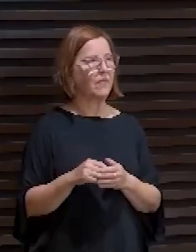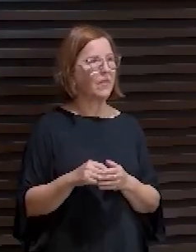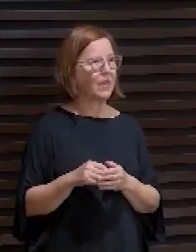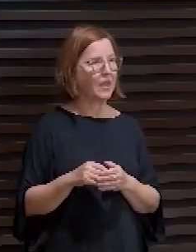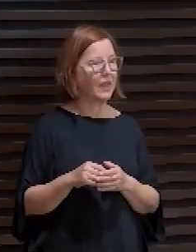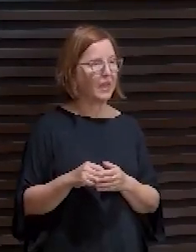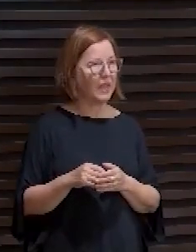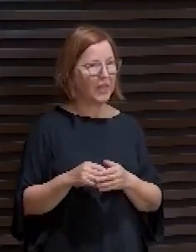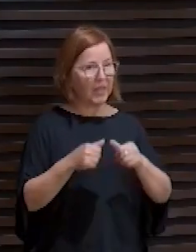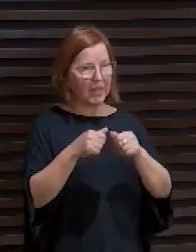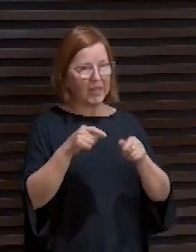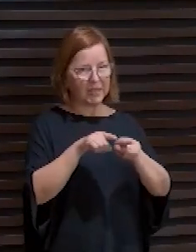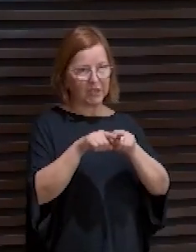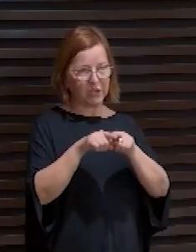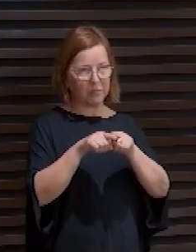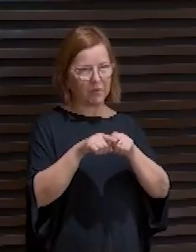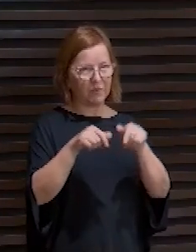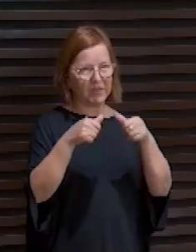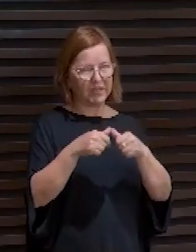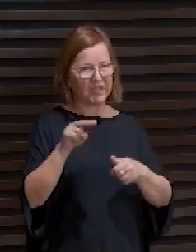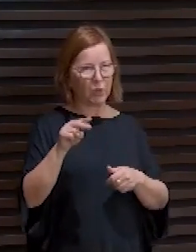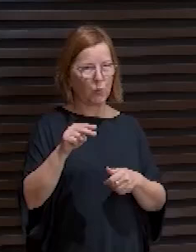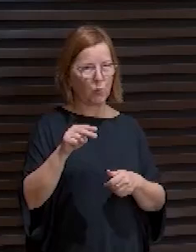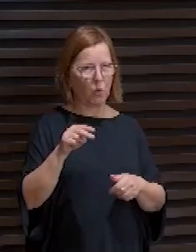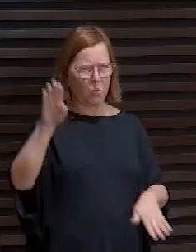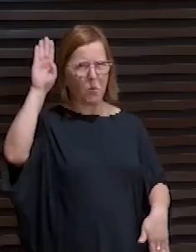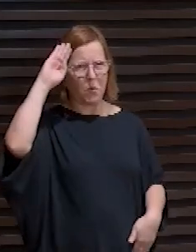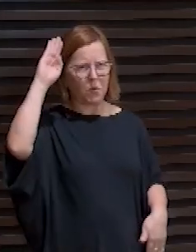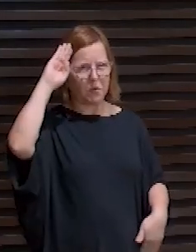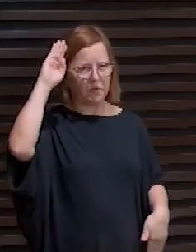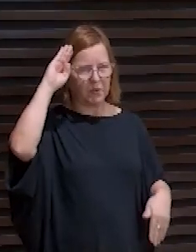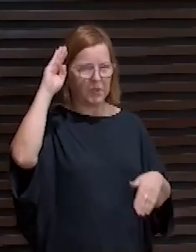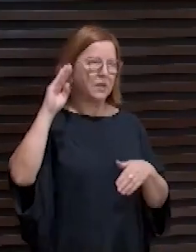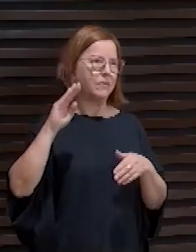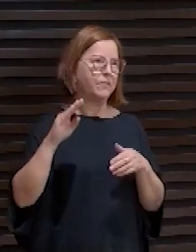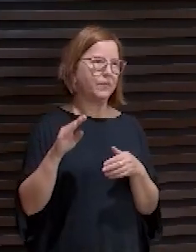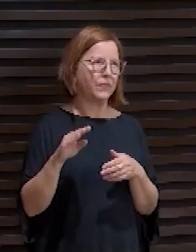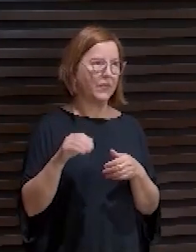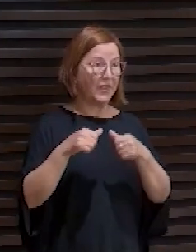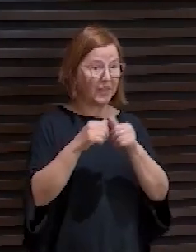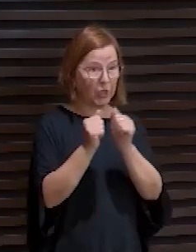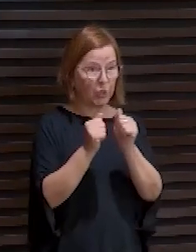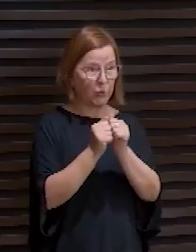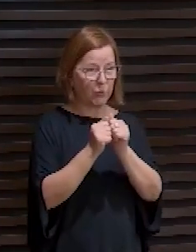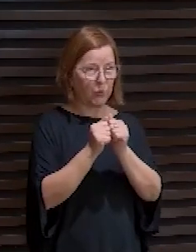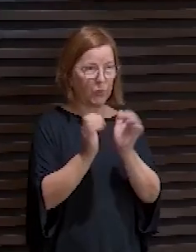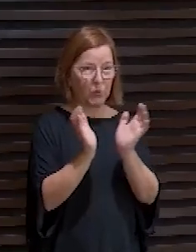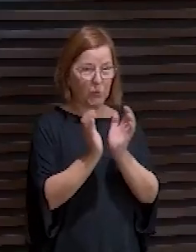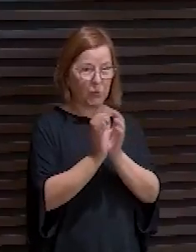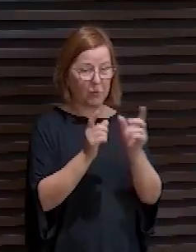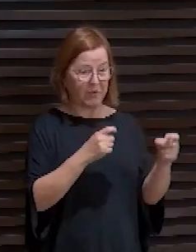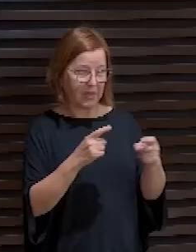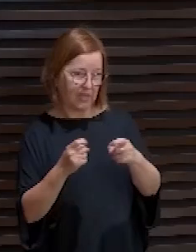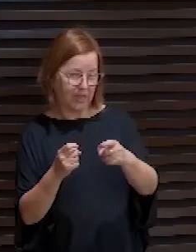ele está, assim como um soldado que está com o batalhão todo na guerra, e esse soldado ele